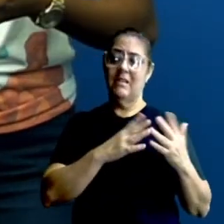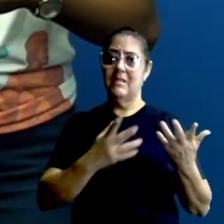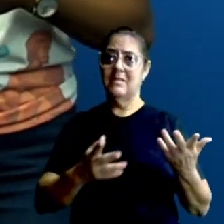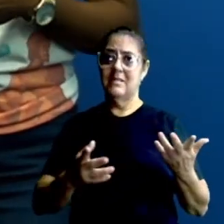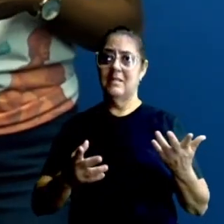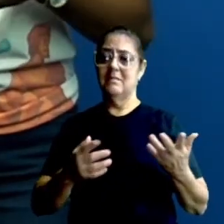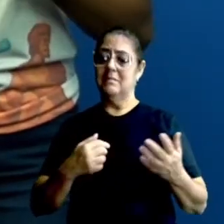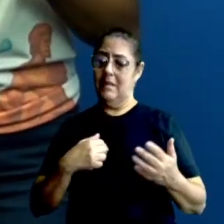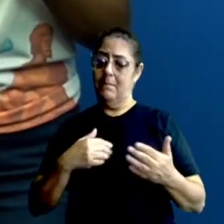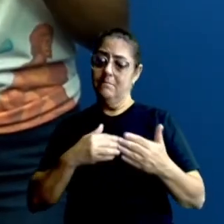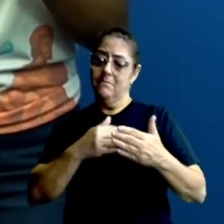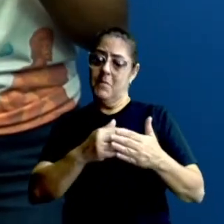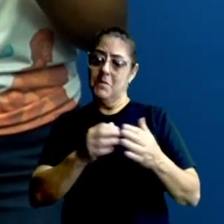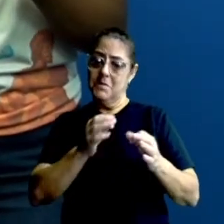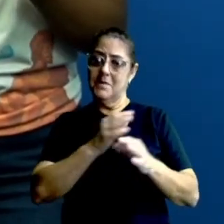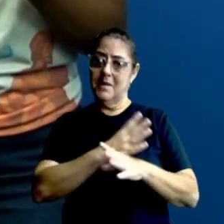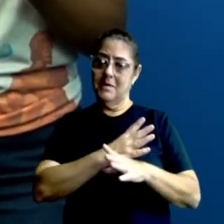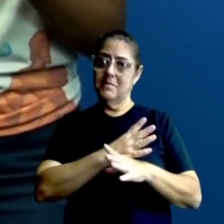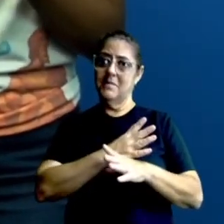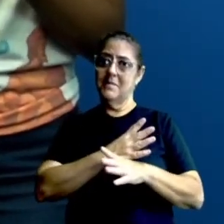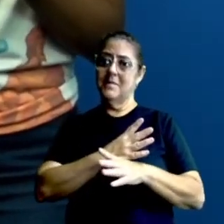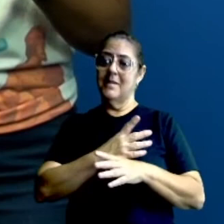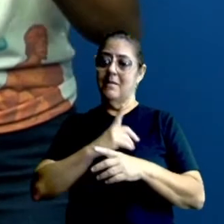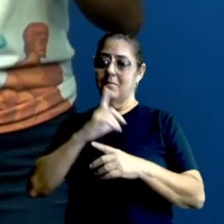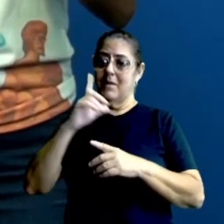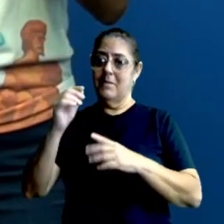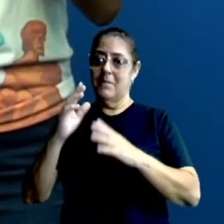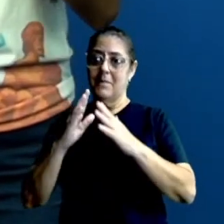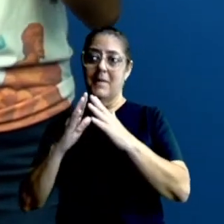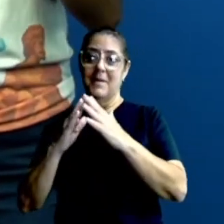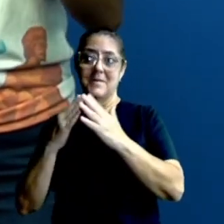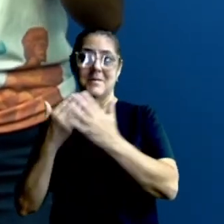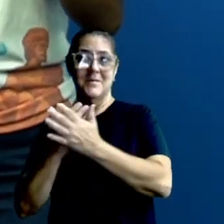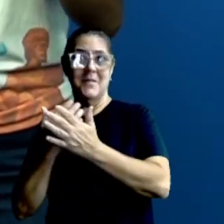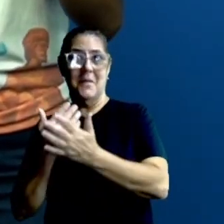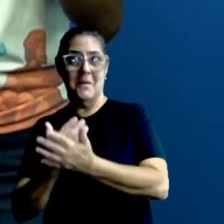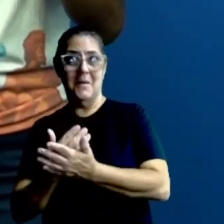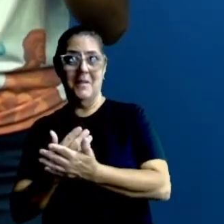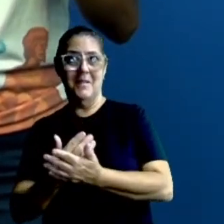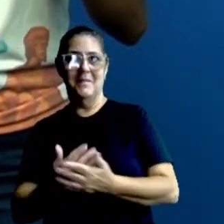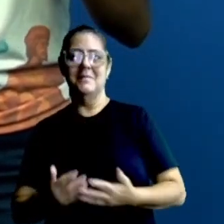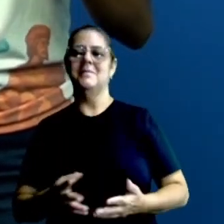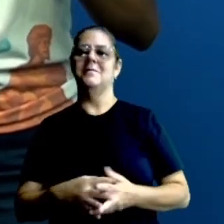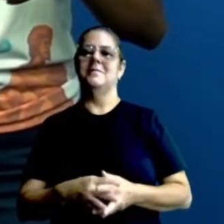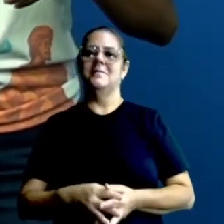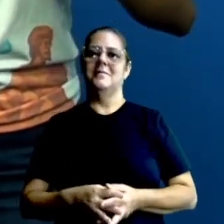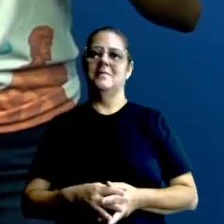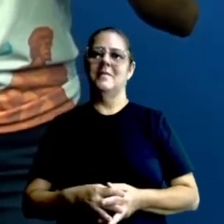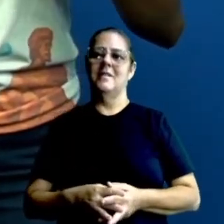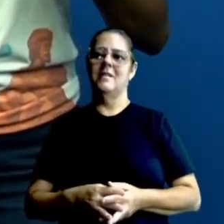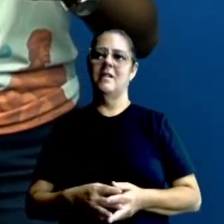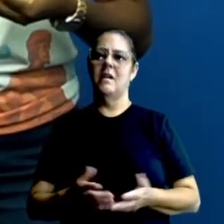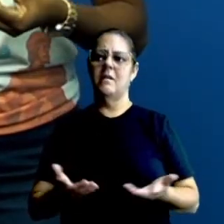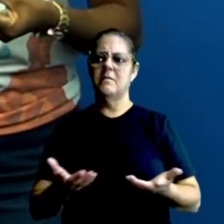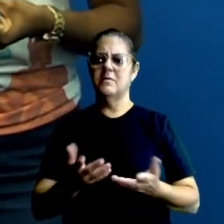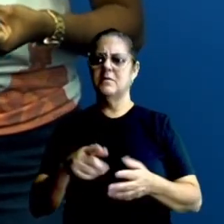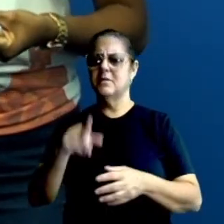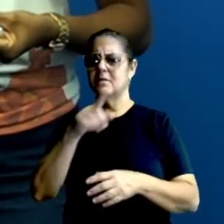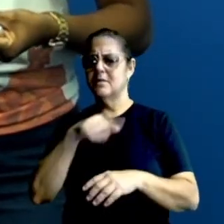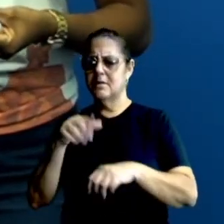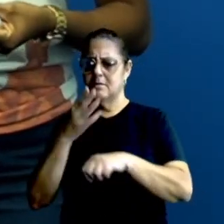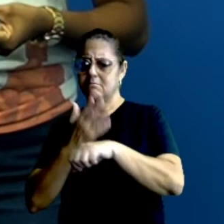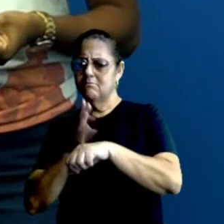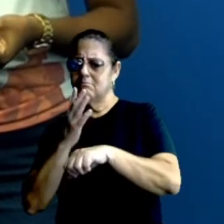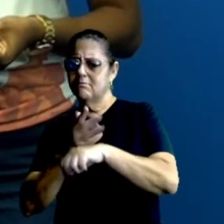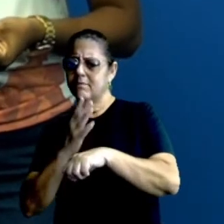está bem Oi Será que você vai colocar isso em prata então deixa aí na mão de vocês para quem vocês coloquem